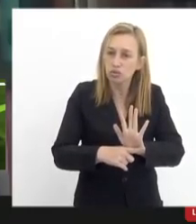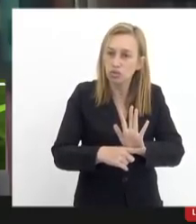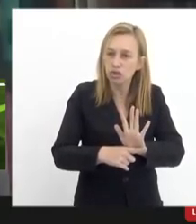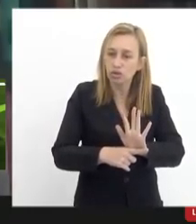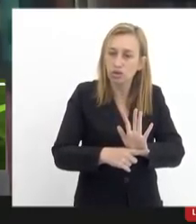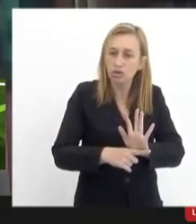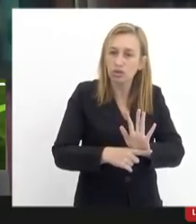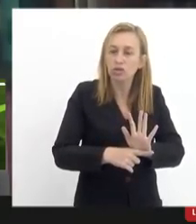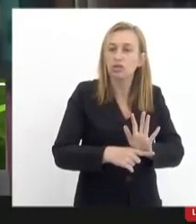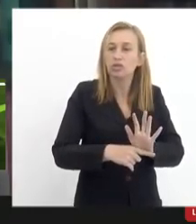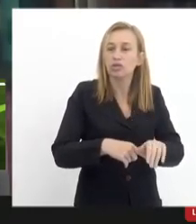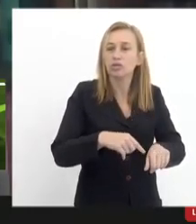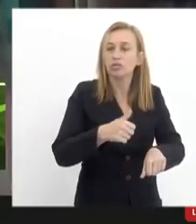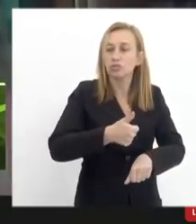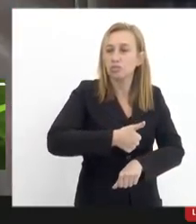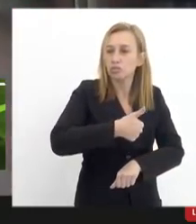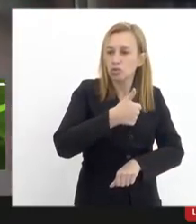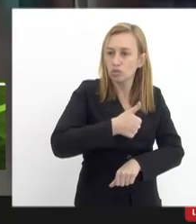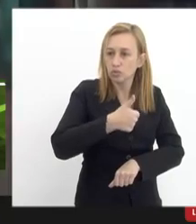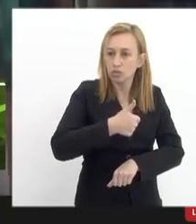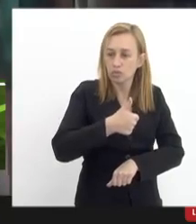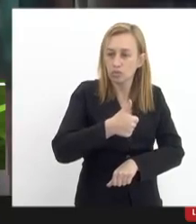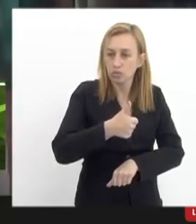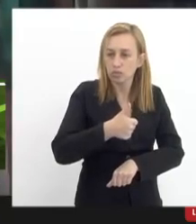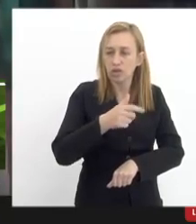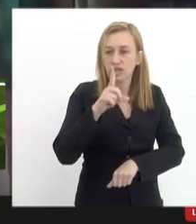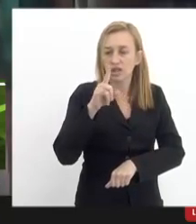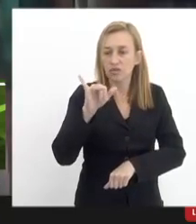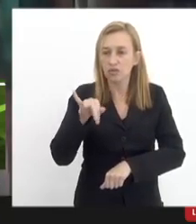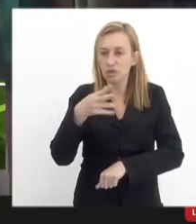difusão. Assim como